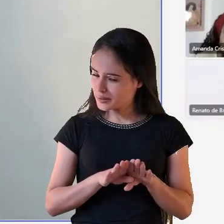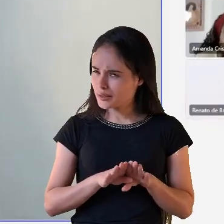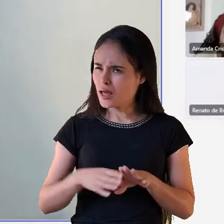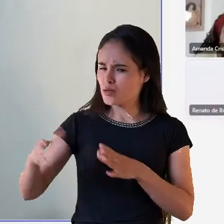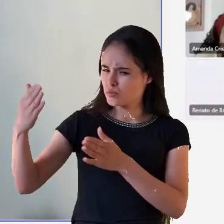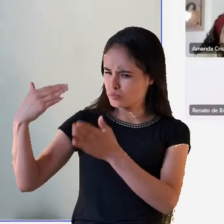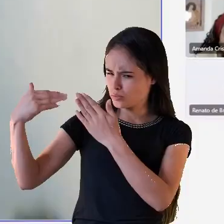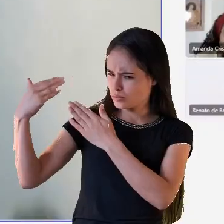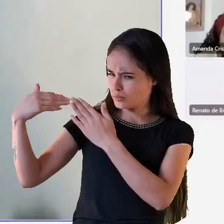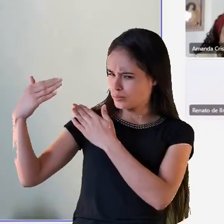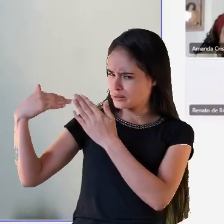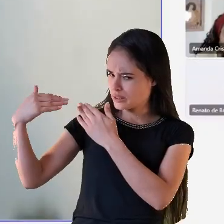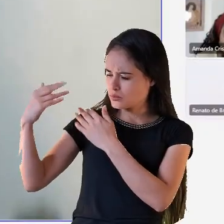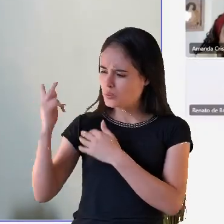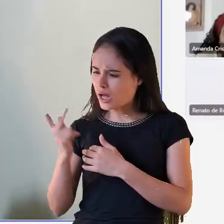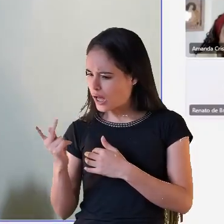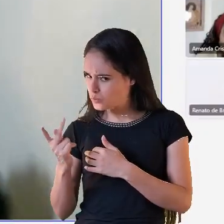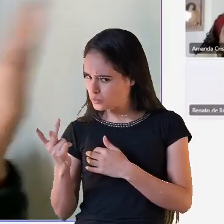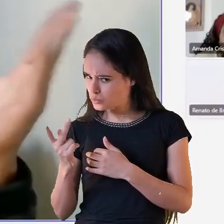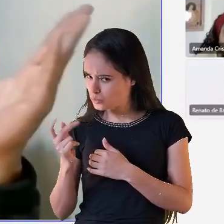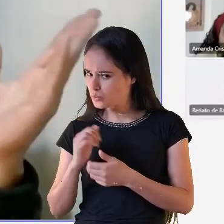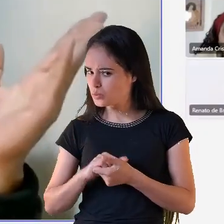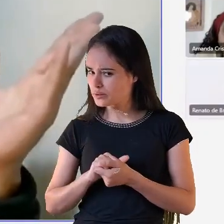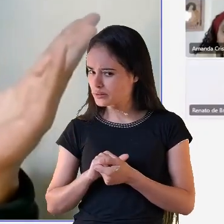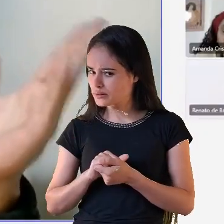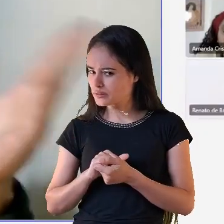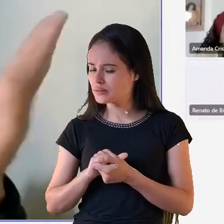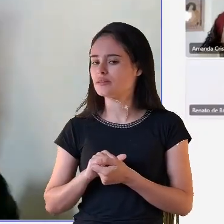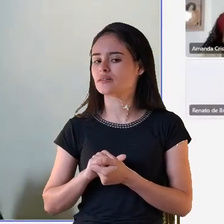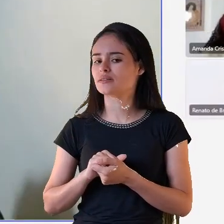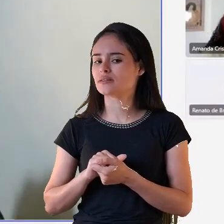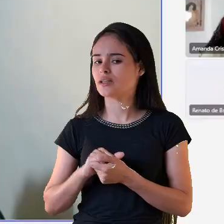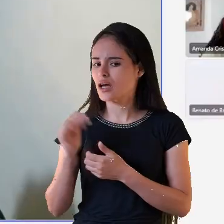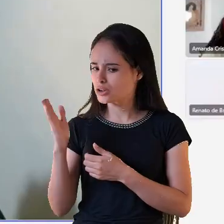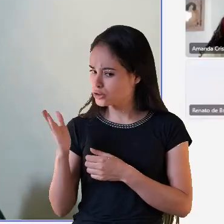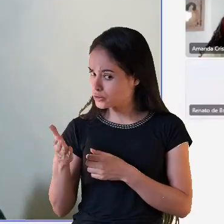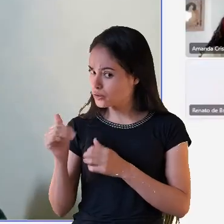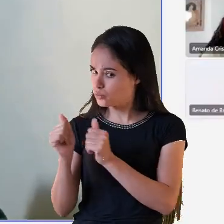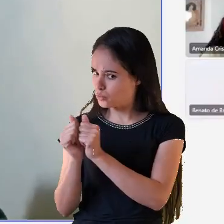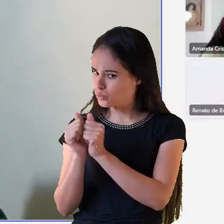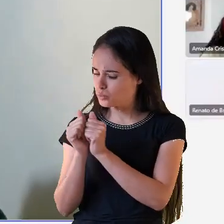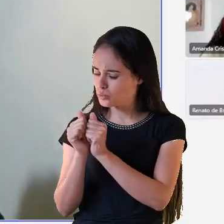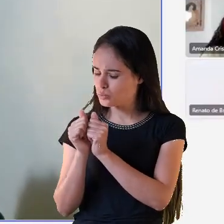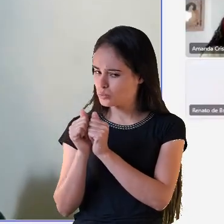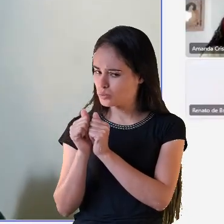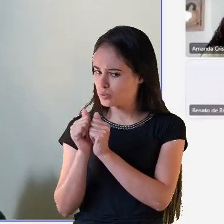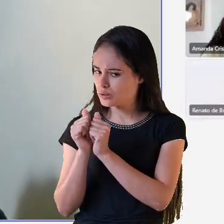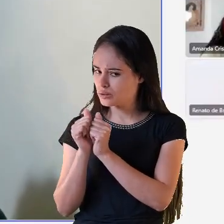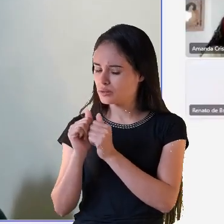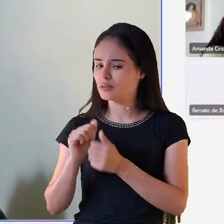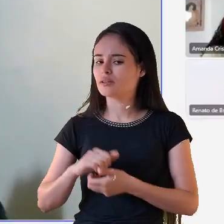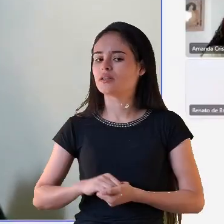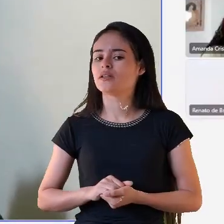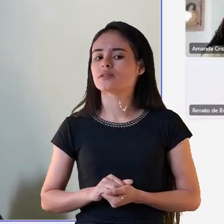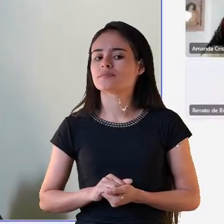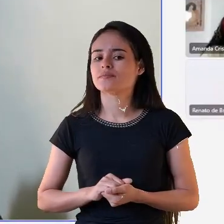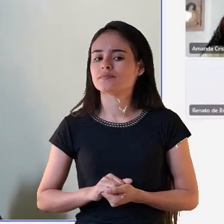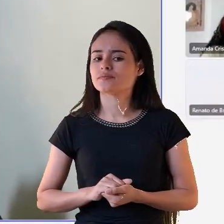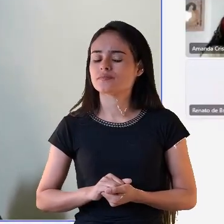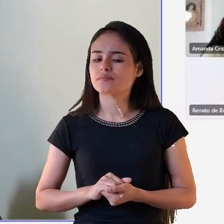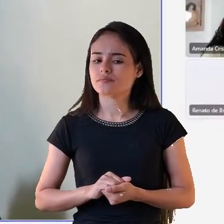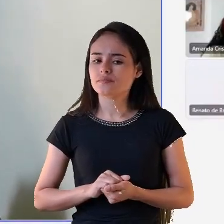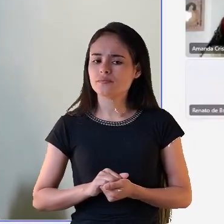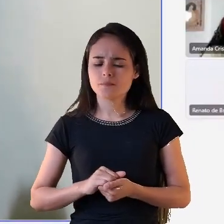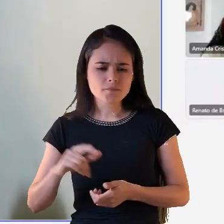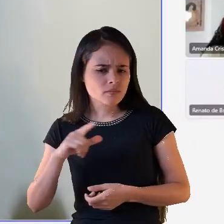de que as duas participaram, ali foi a autora homenageada do ano foi a Conceição Evaristo, que deu uma